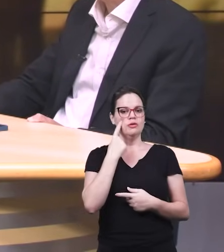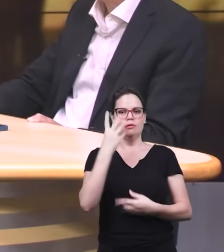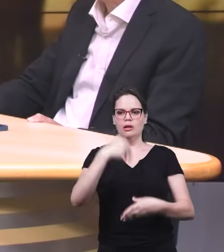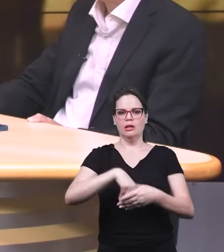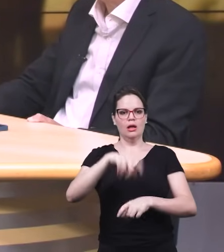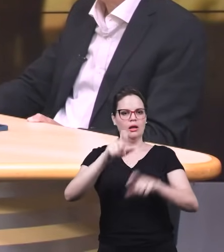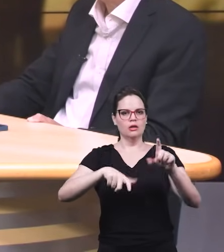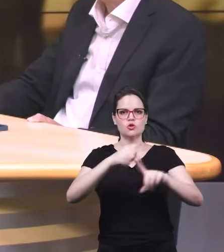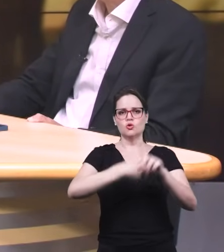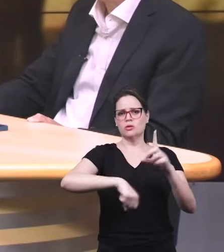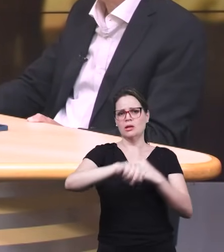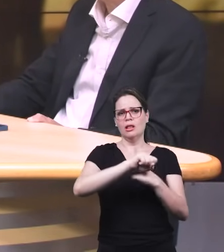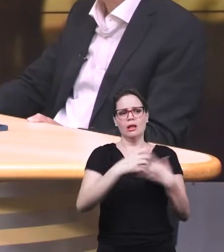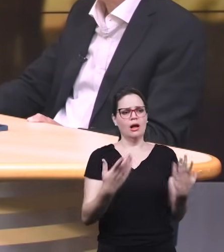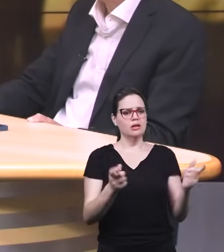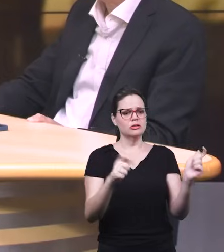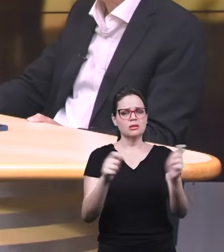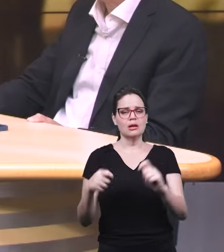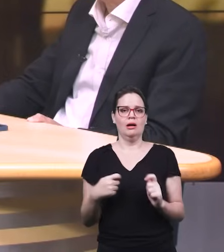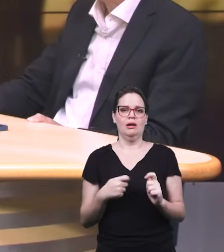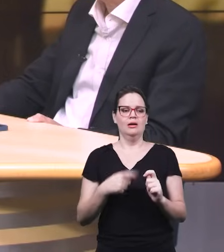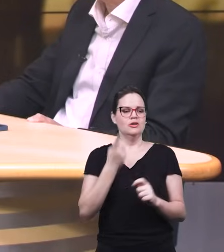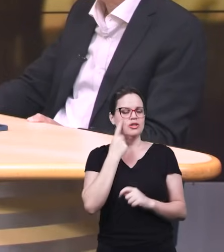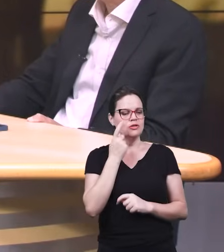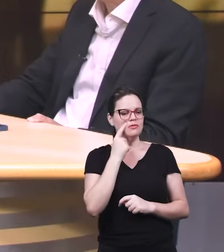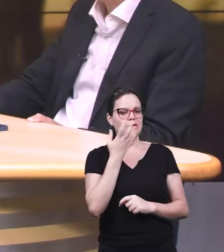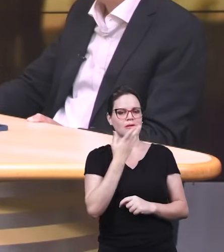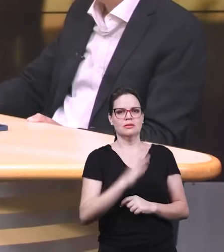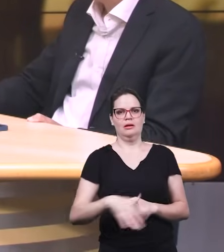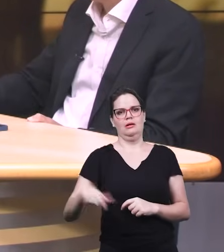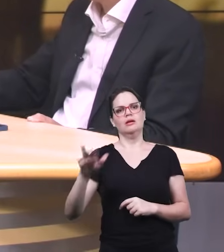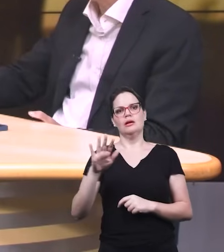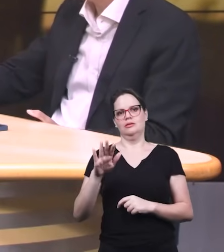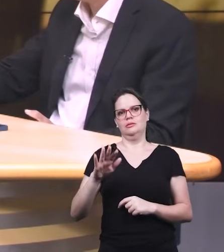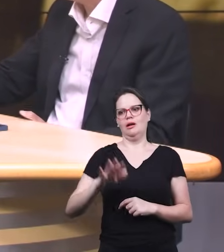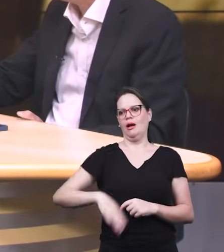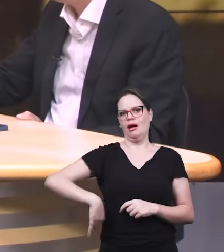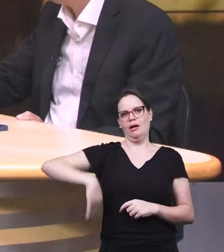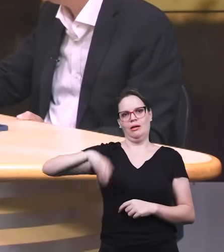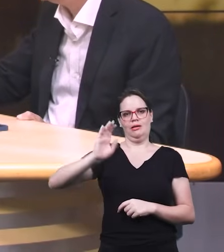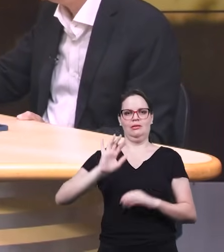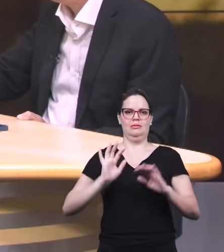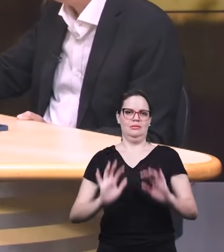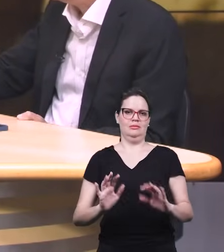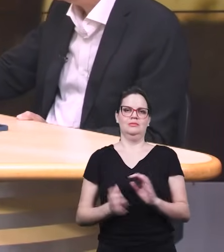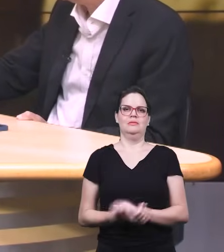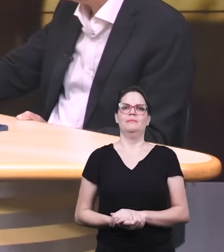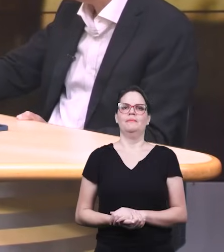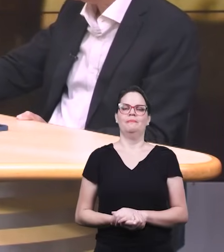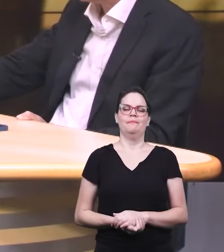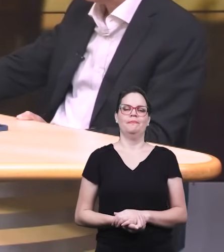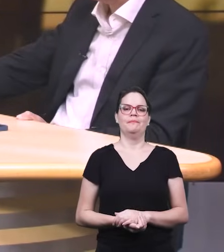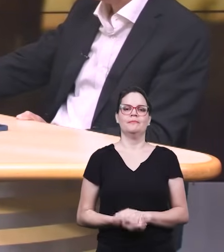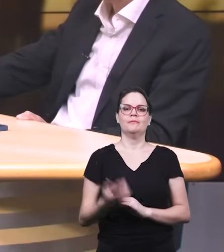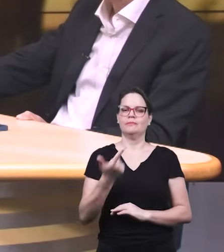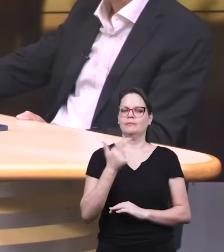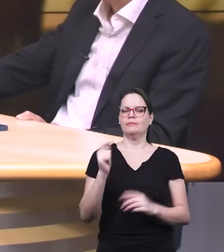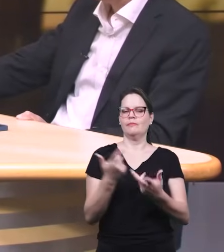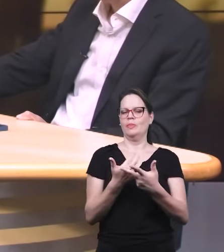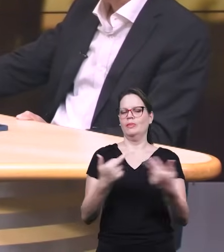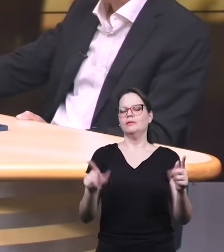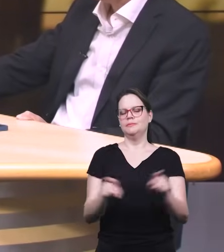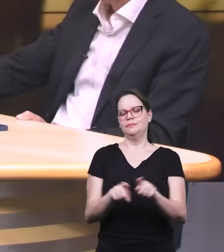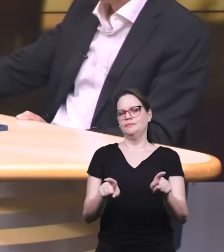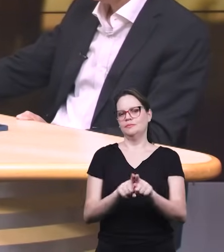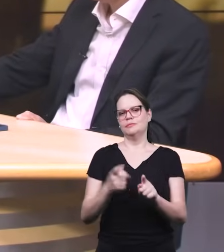públicos, e as crianças elas vão se adaptando assim. E um fato que claramente está ocorrendo